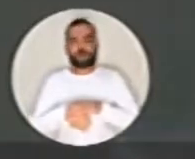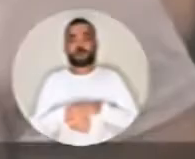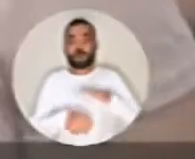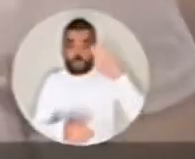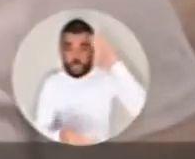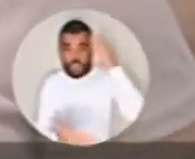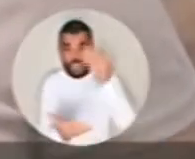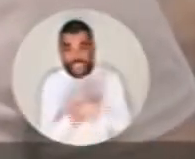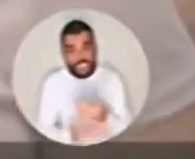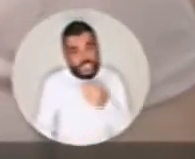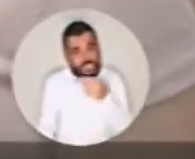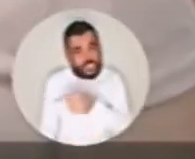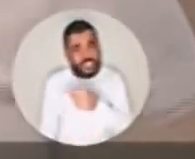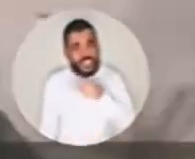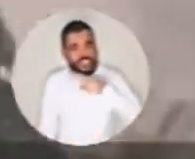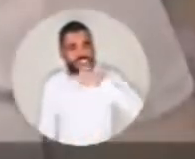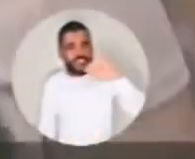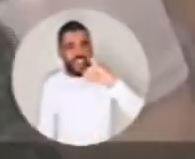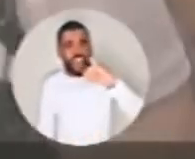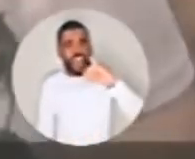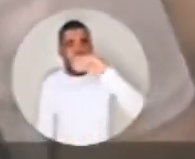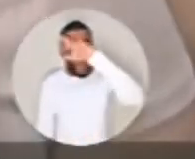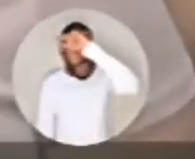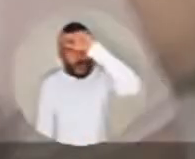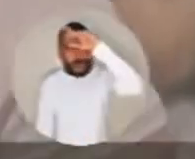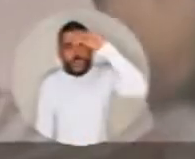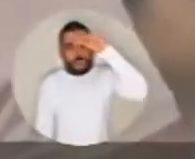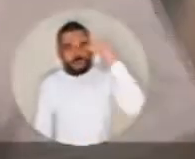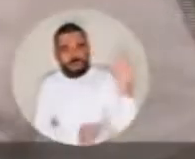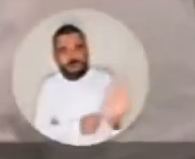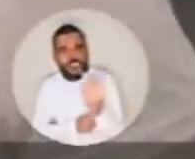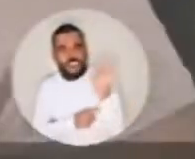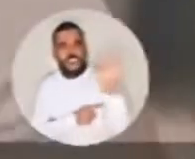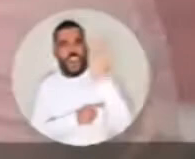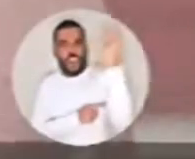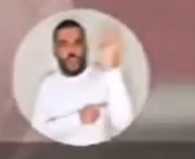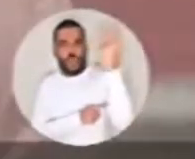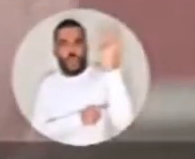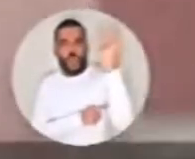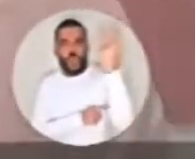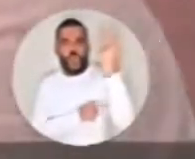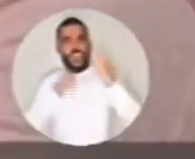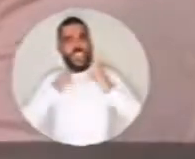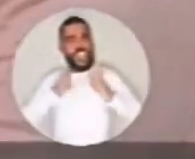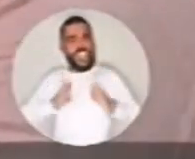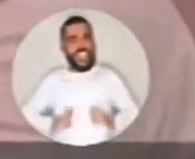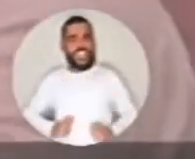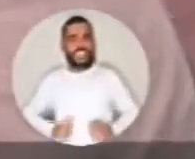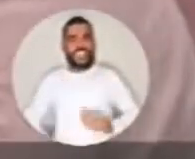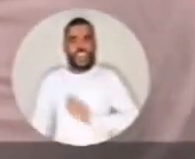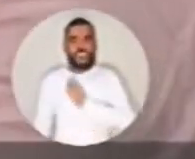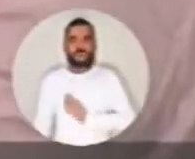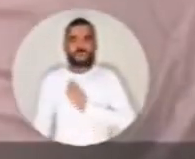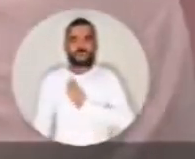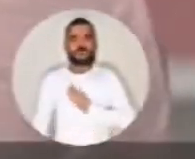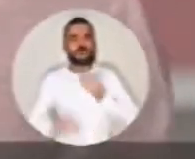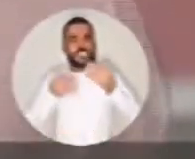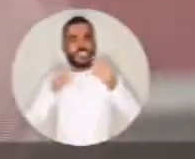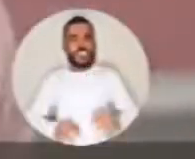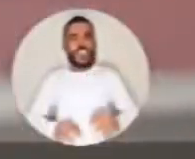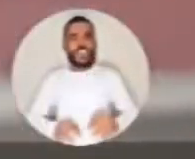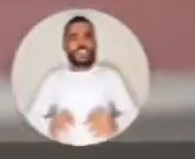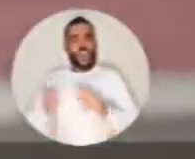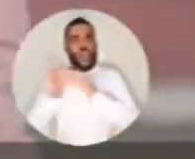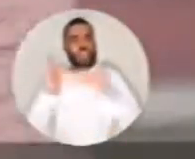que eu fiz. Acredito que você vai ser uma prefeita de grande valor. Você é uma mulher ética, você é uma mulher honesta, você é uma mulher